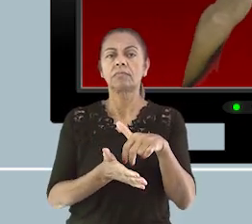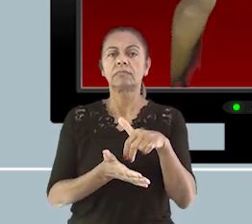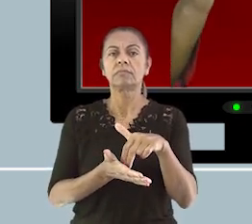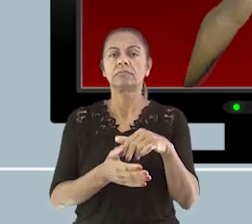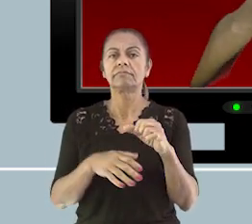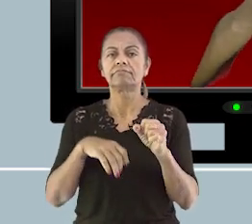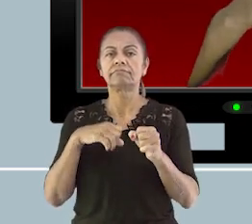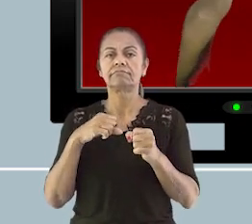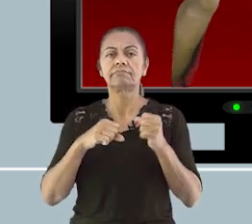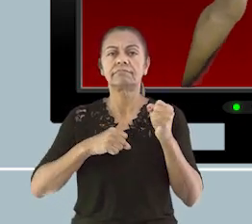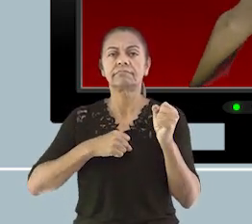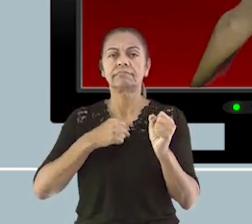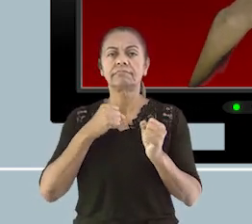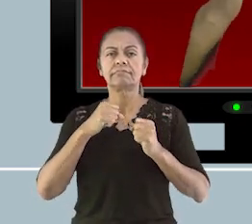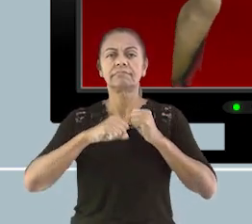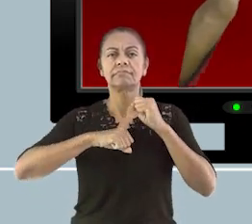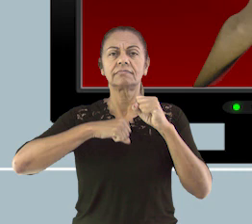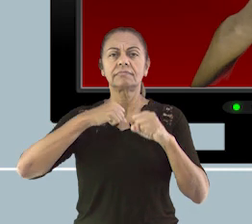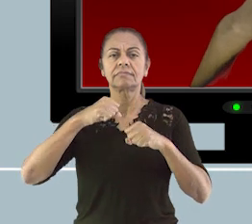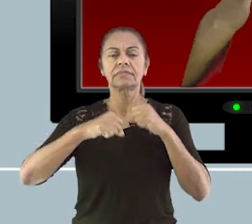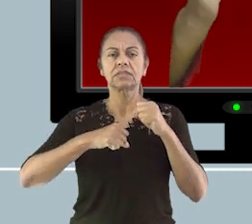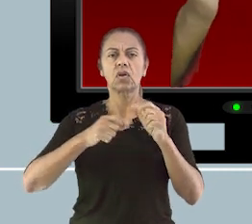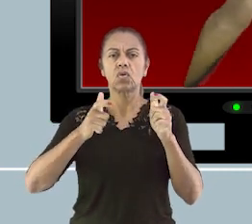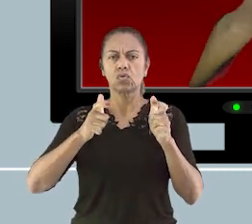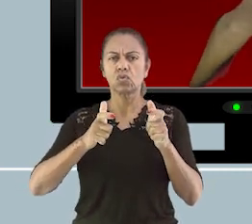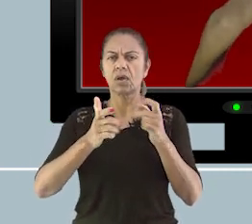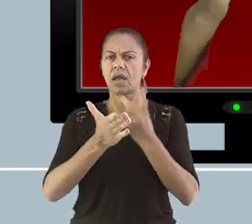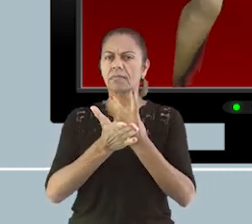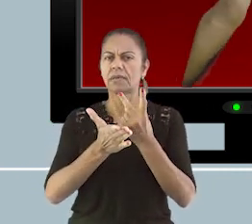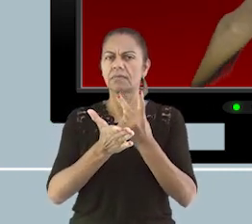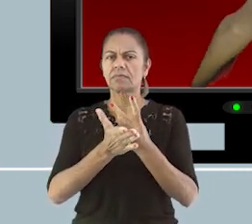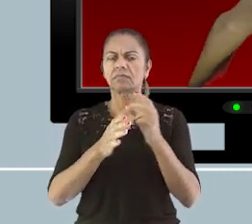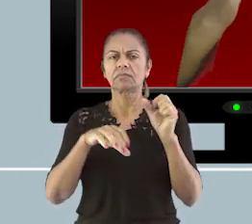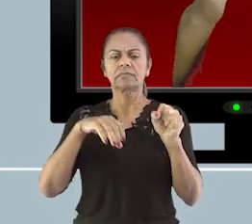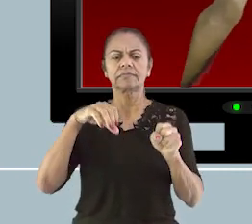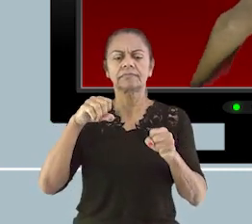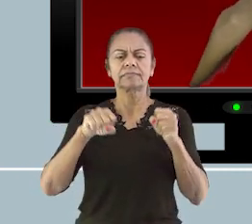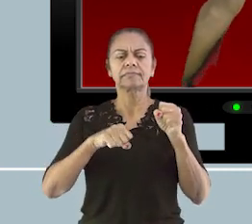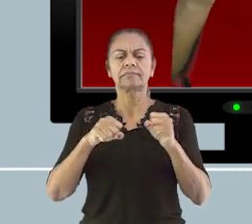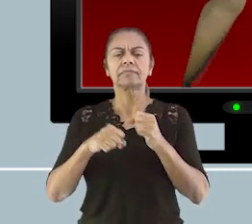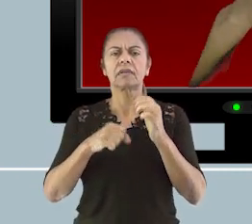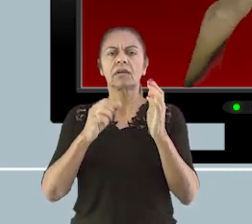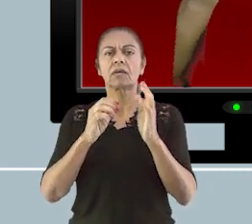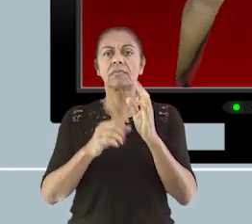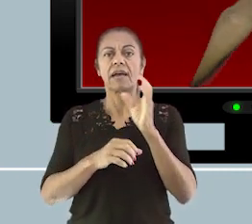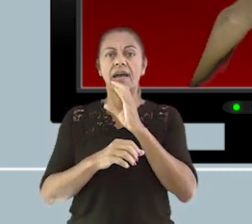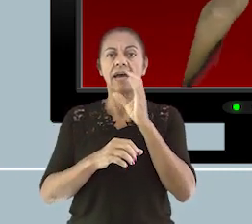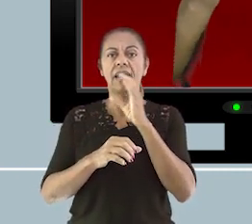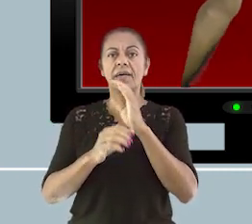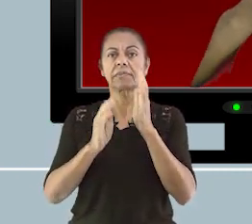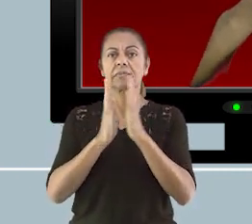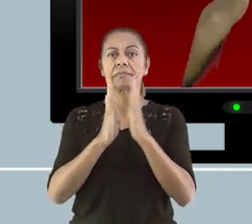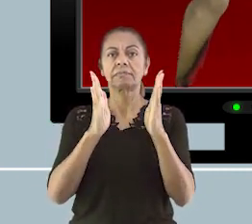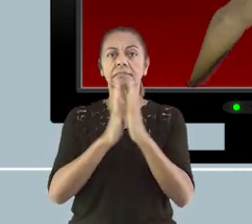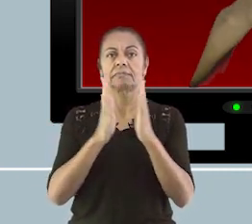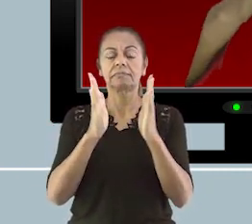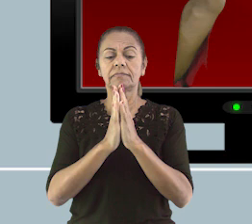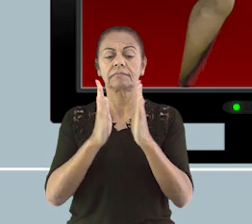A gente vai correr devagar e no mesmo lugar. Ok? Quando bater um pouco mais